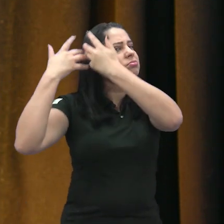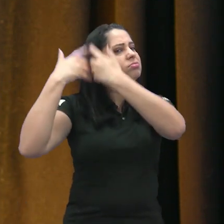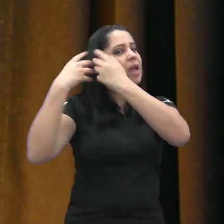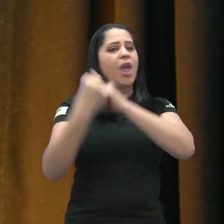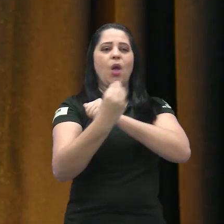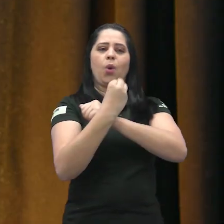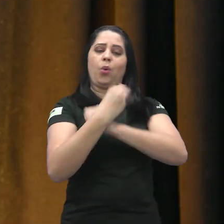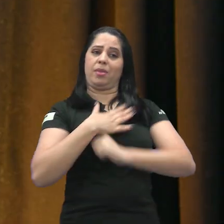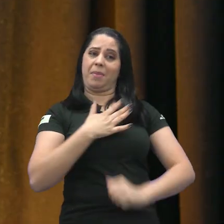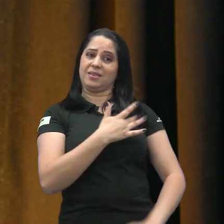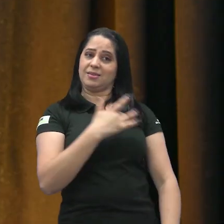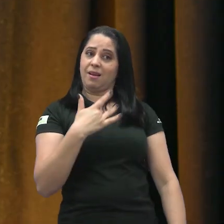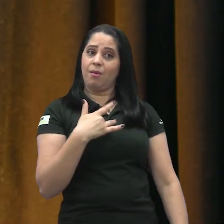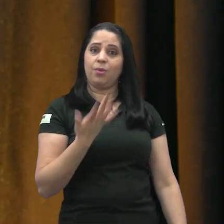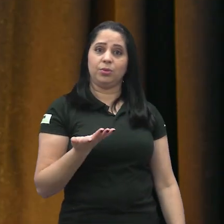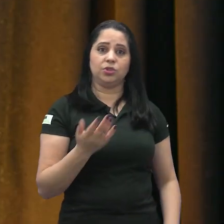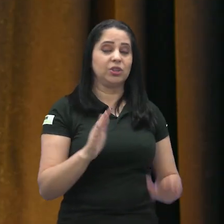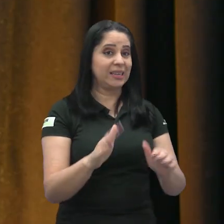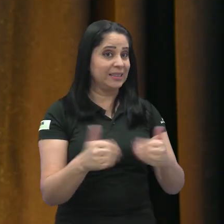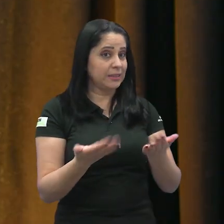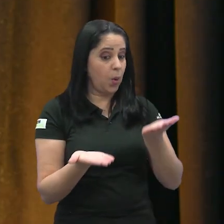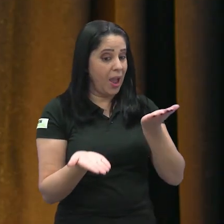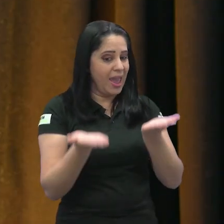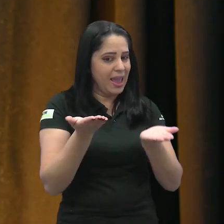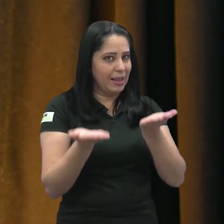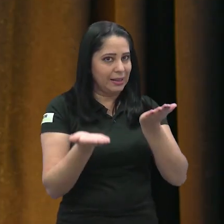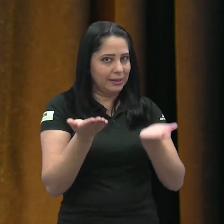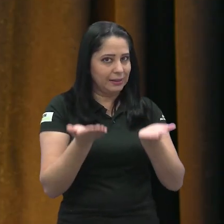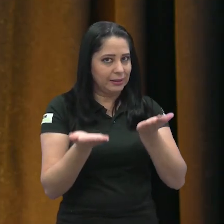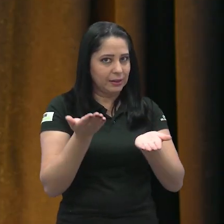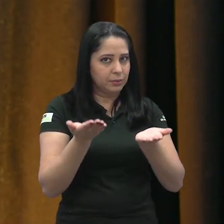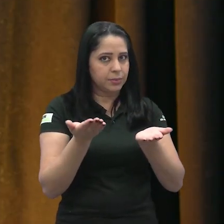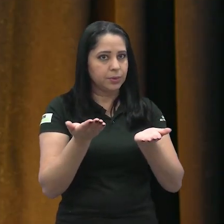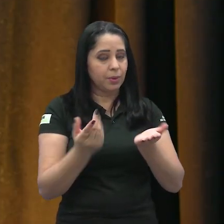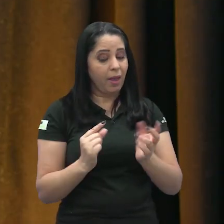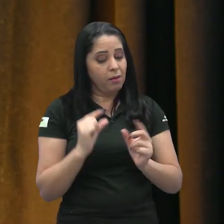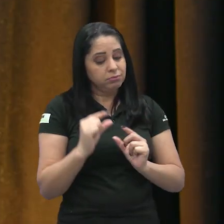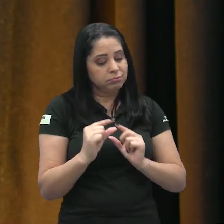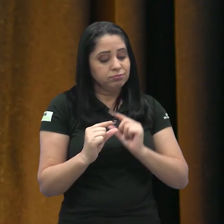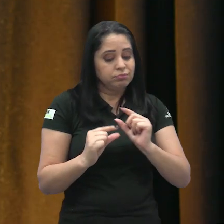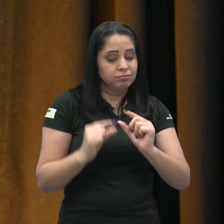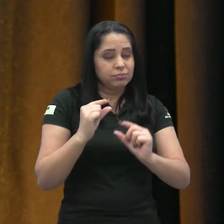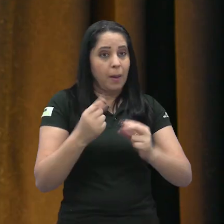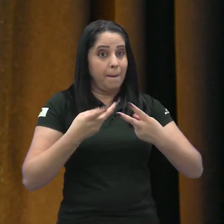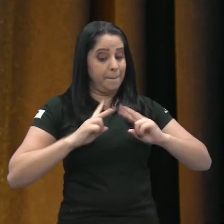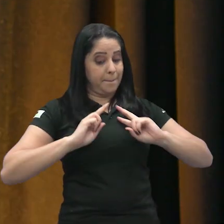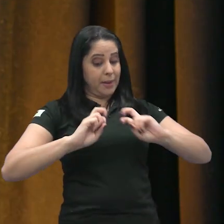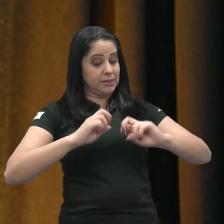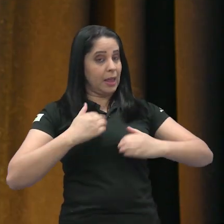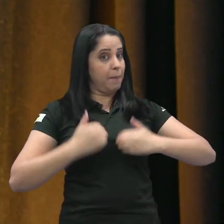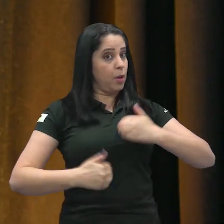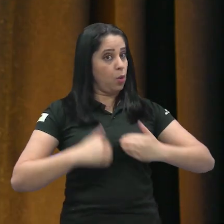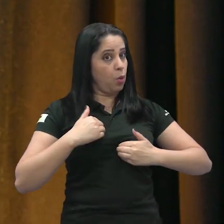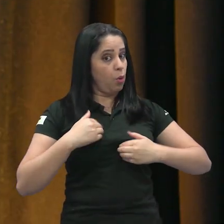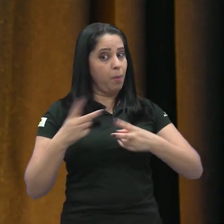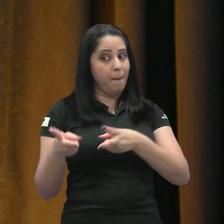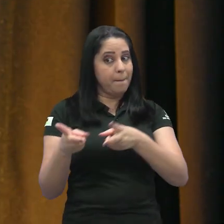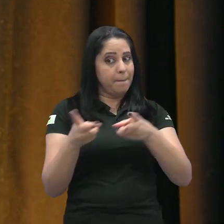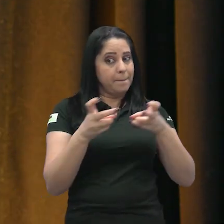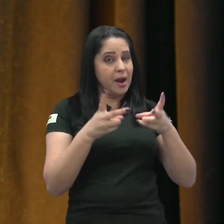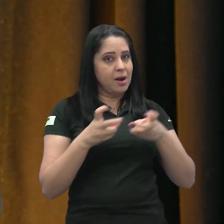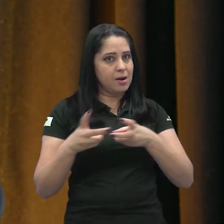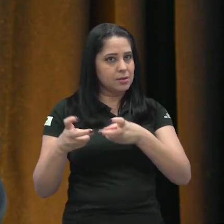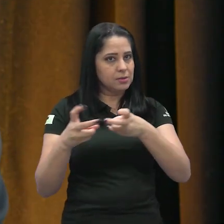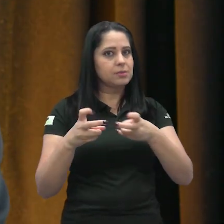pessoas e cuido da minha saúde. Então, o equilíbrio é uma busca. Você vai percebendo o seu corpo, percebendo o seu